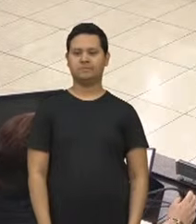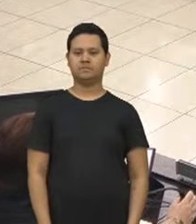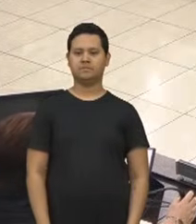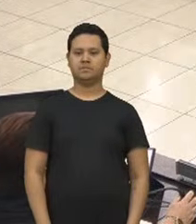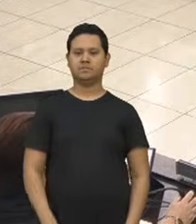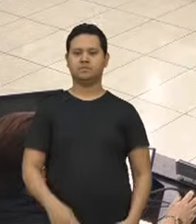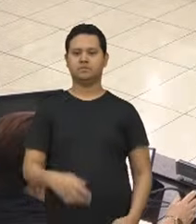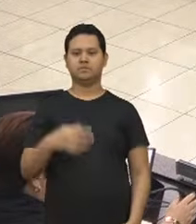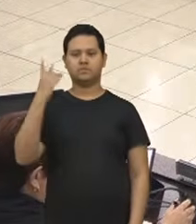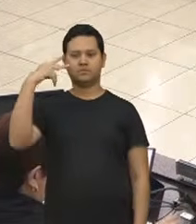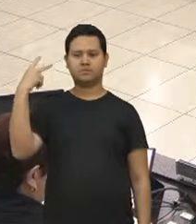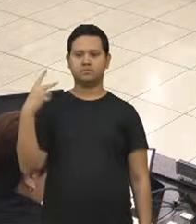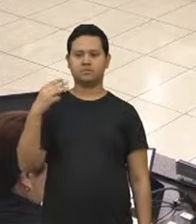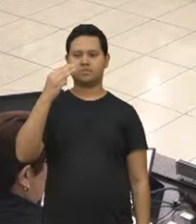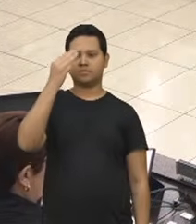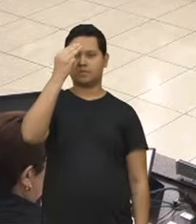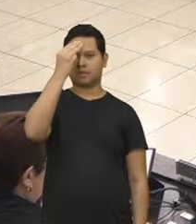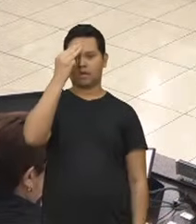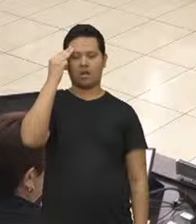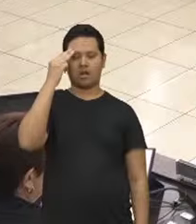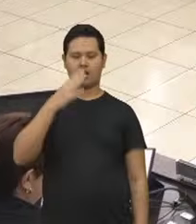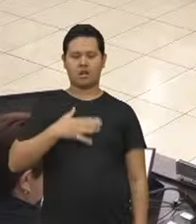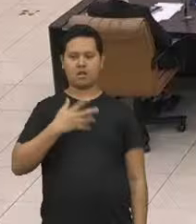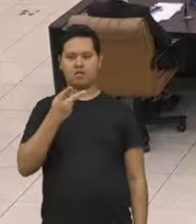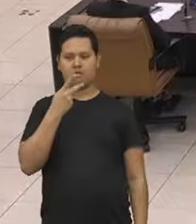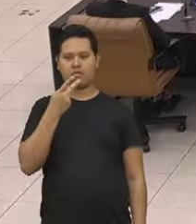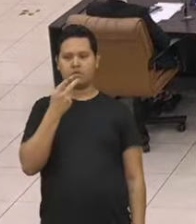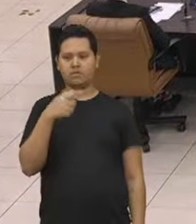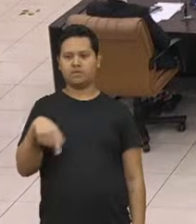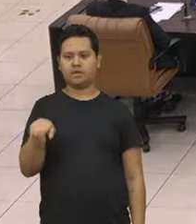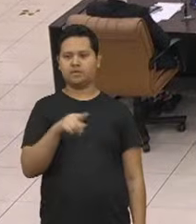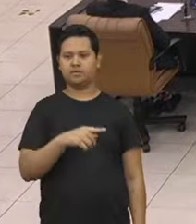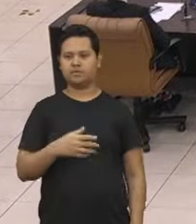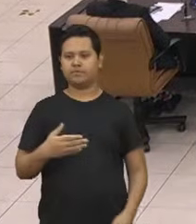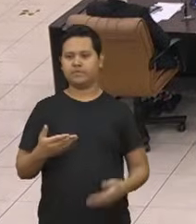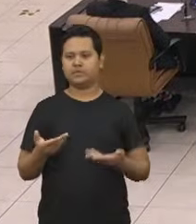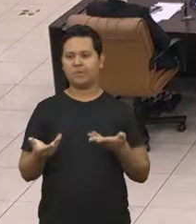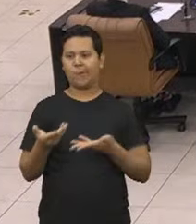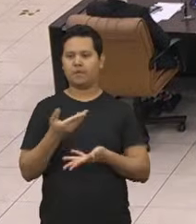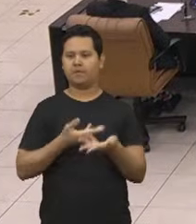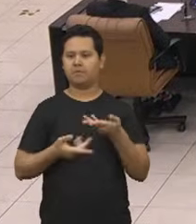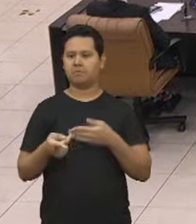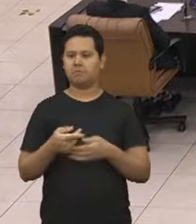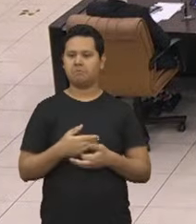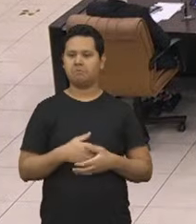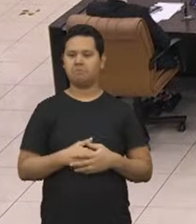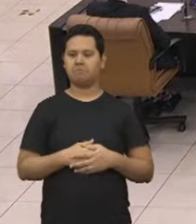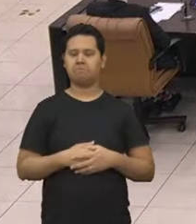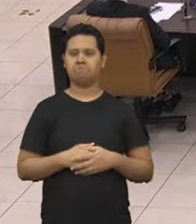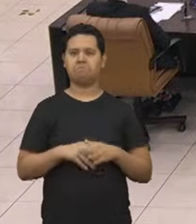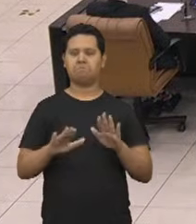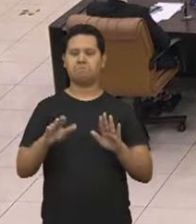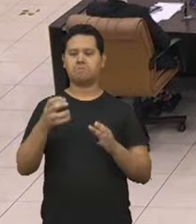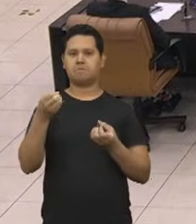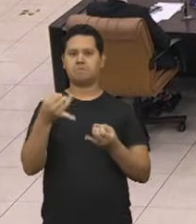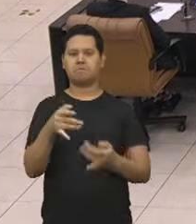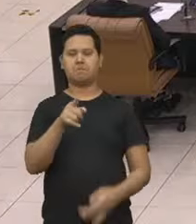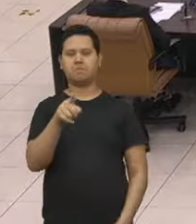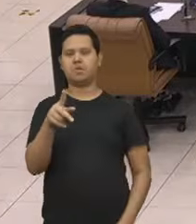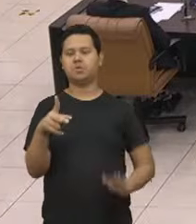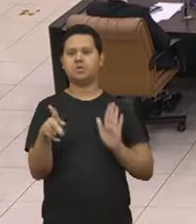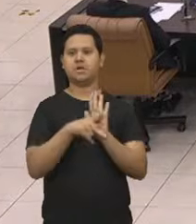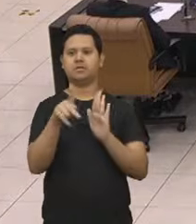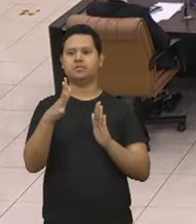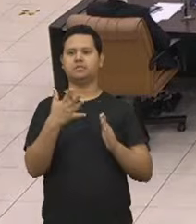Como voto a vereadora Maria Amélia, justificando meu voto para vocês que estão nos assistindo. Só para vocês entenderem, esse projeto